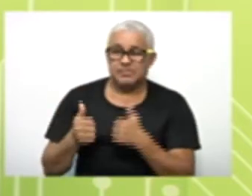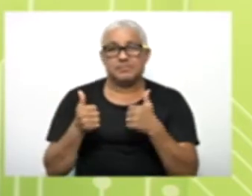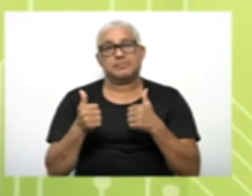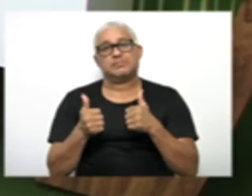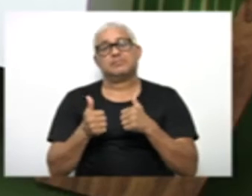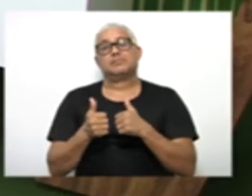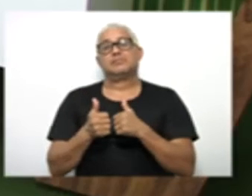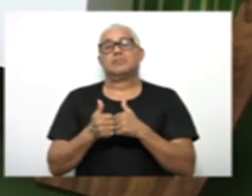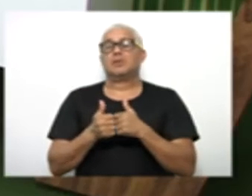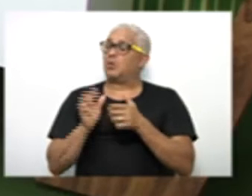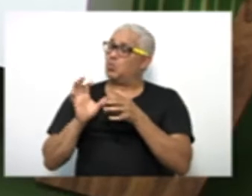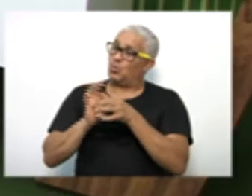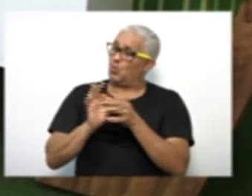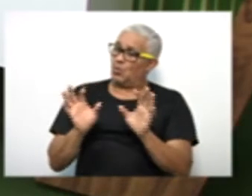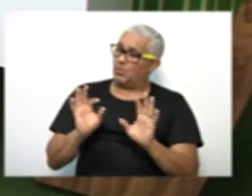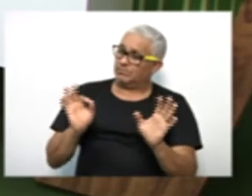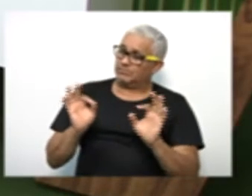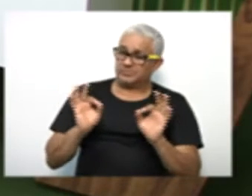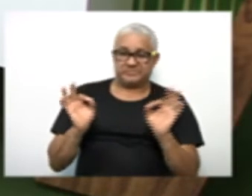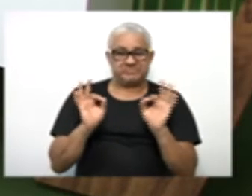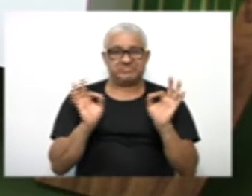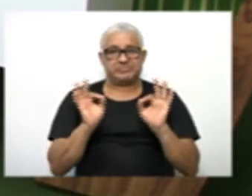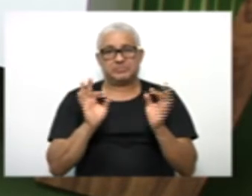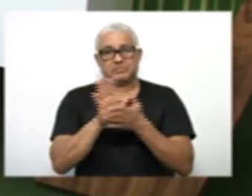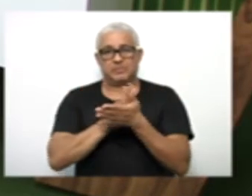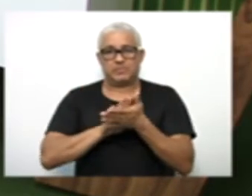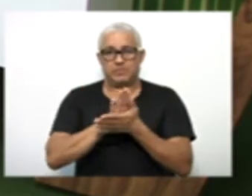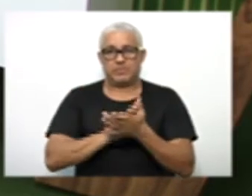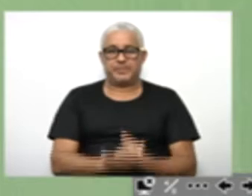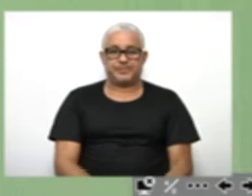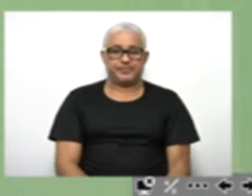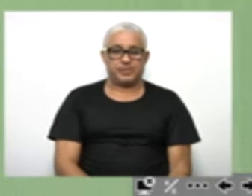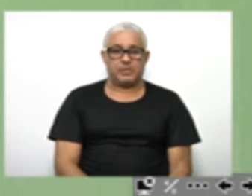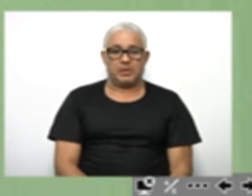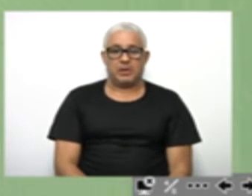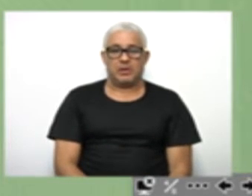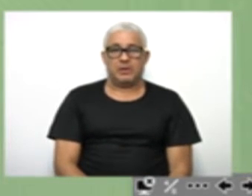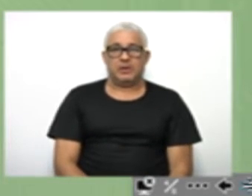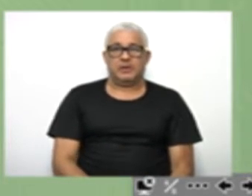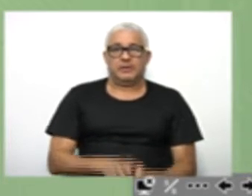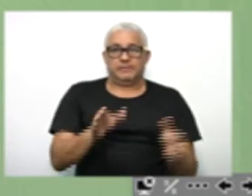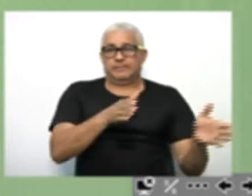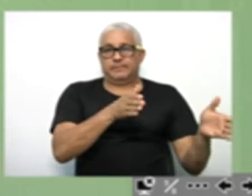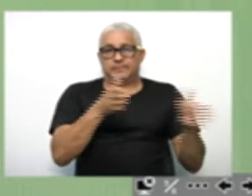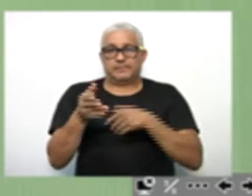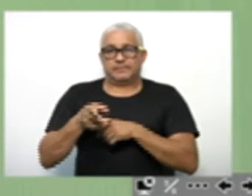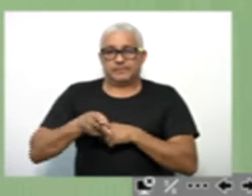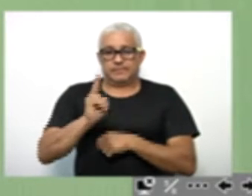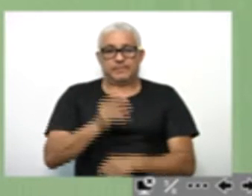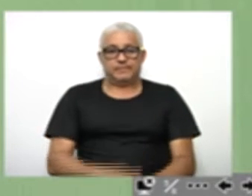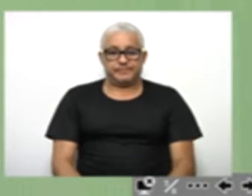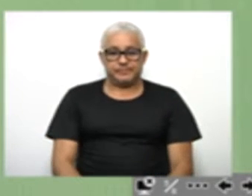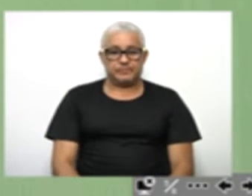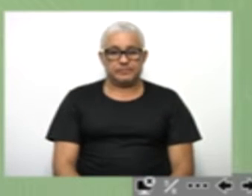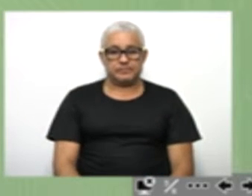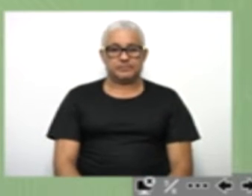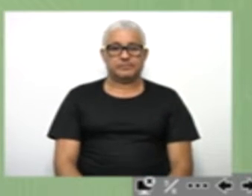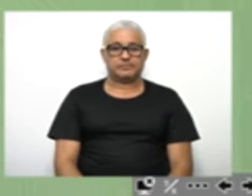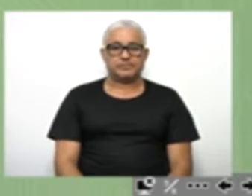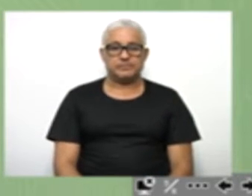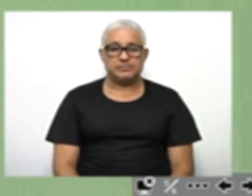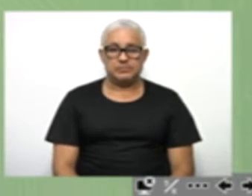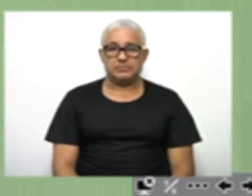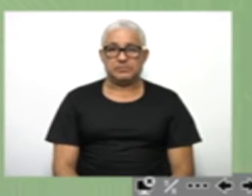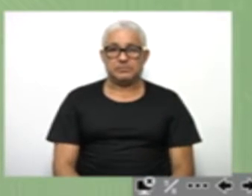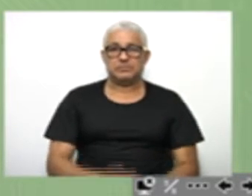Alguma contextualização? Não, mas ainda não. Então vamos dando continuidade. Vamos lá, daqui a pouco já fez uma